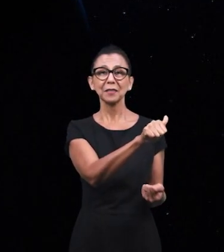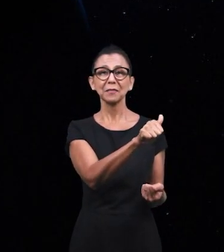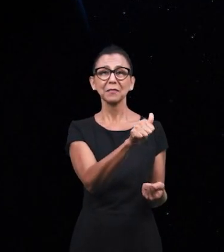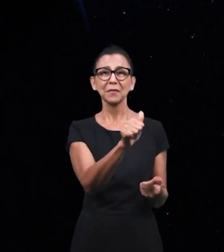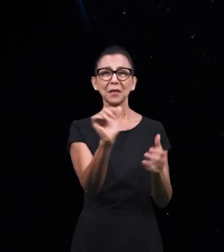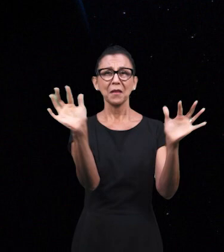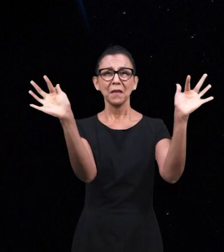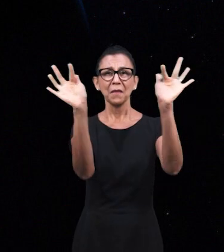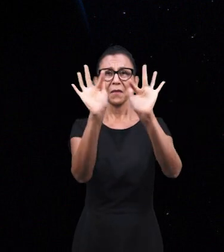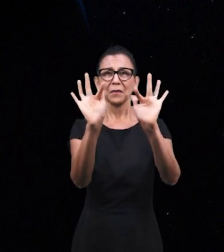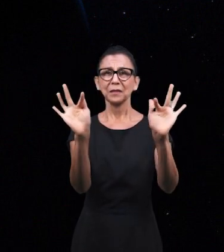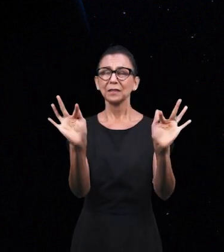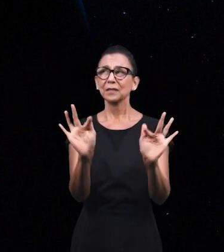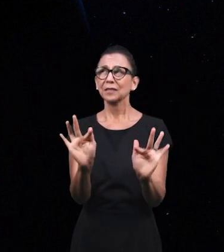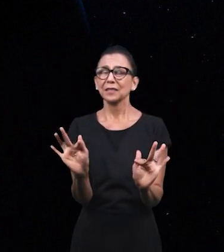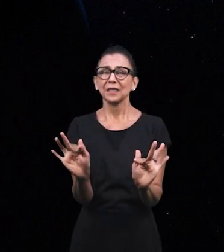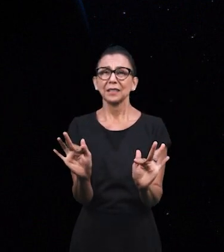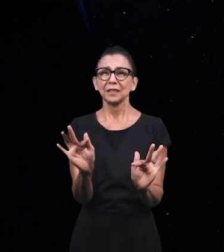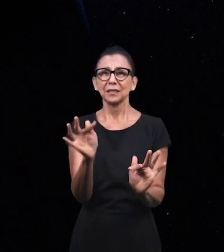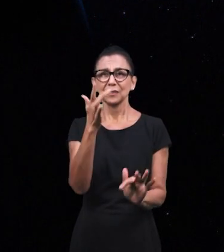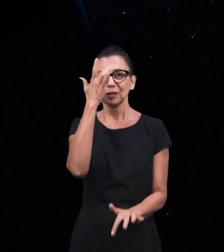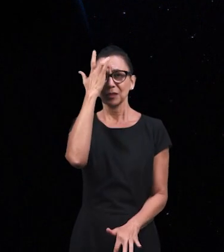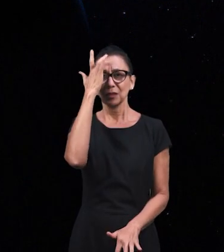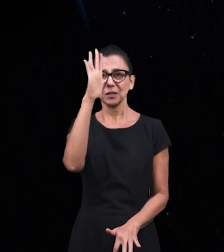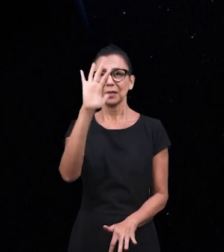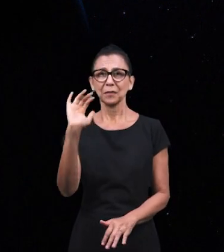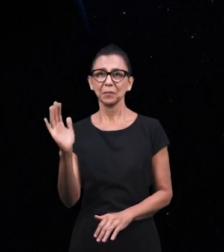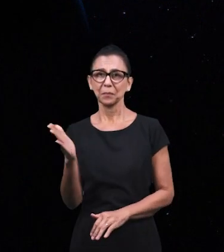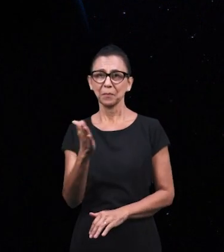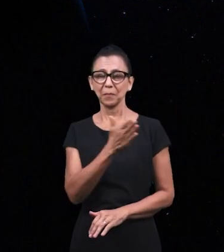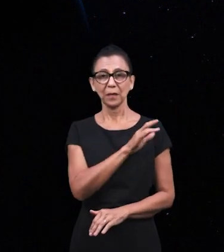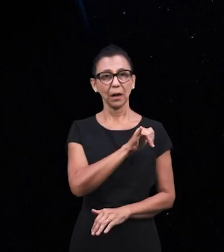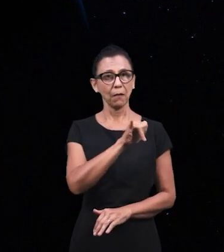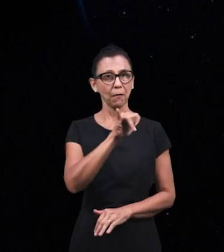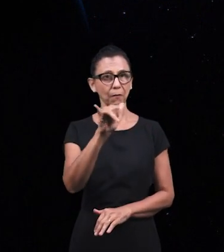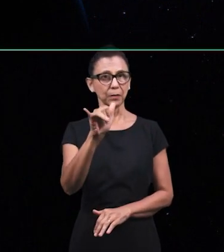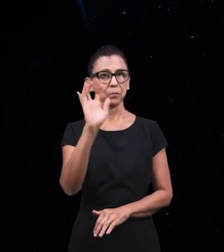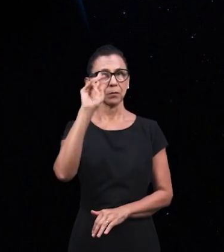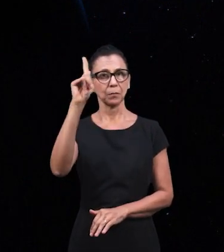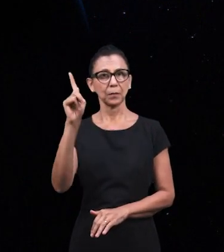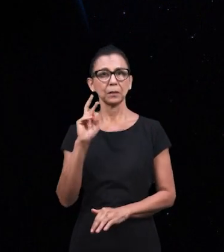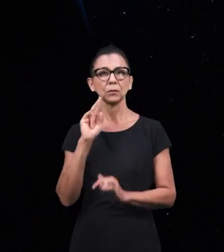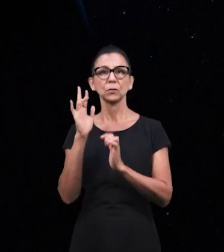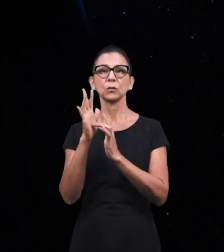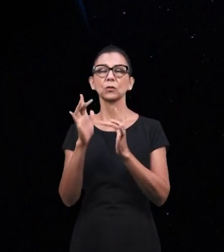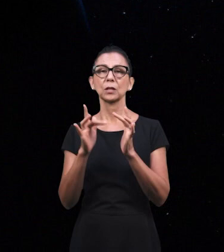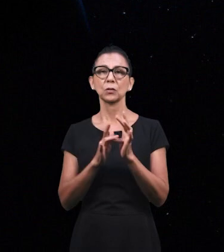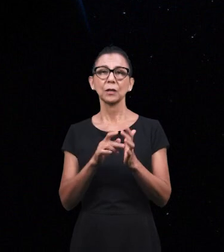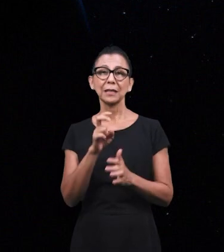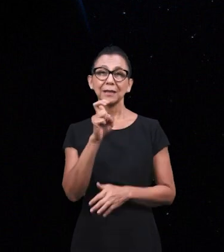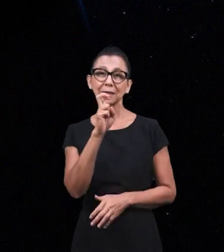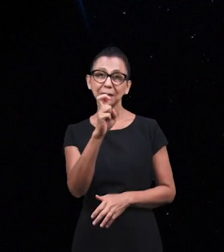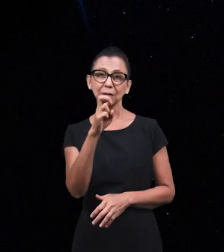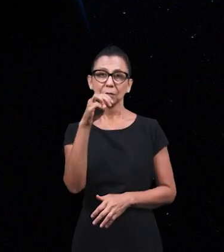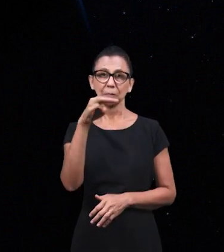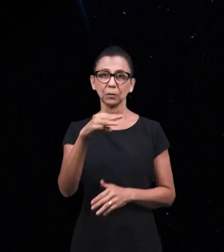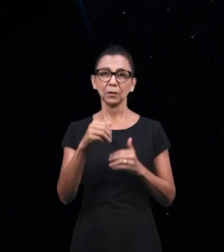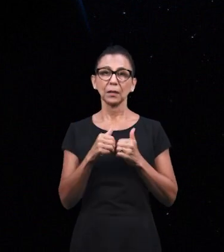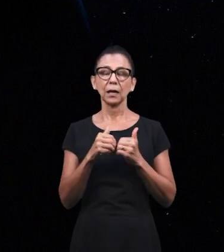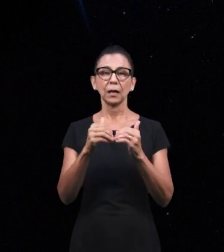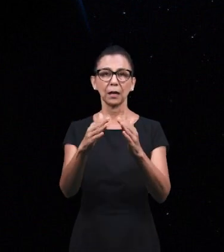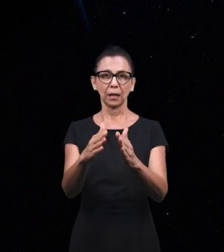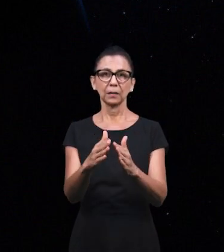não sabe o que é... A paz do Senhor Jesus. Dentro de 5 minutos, daremos início